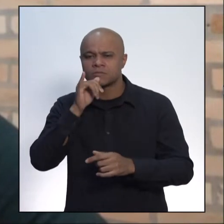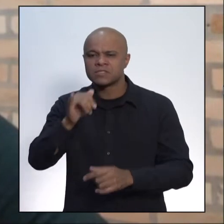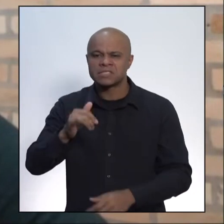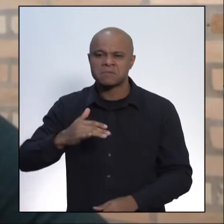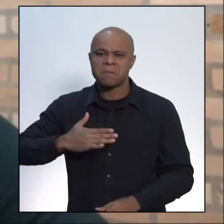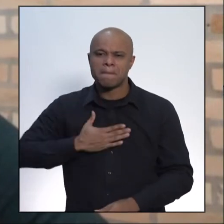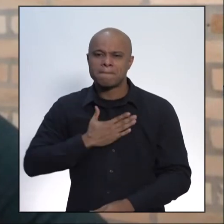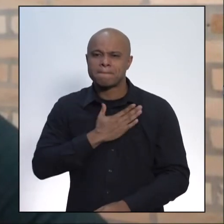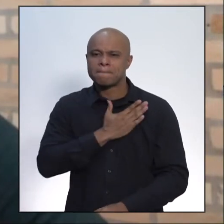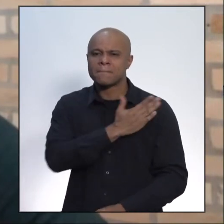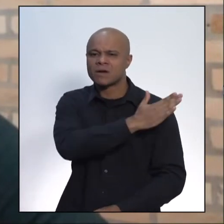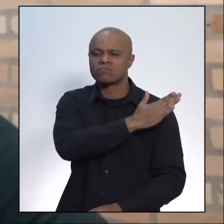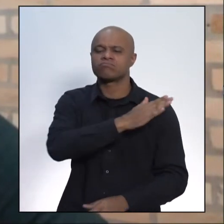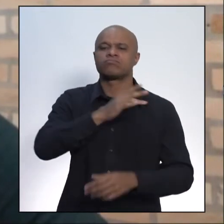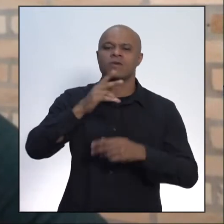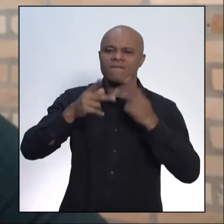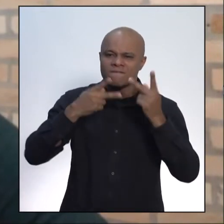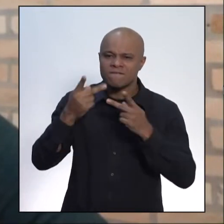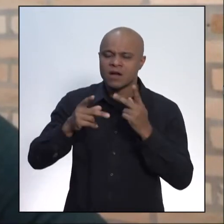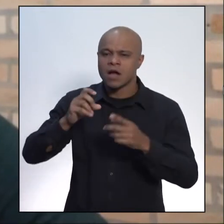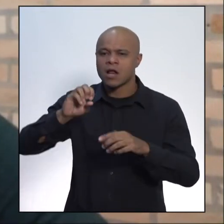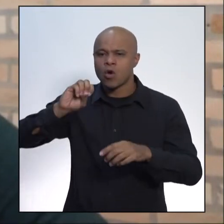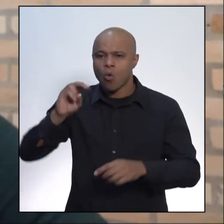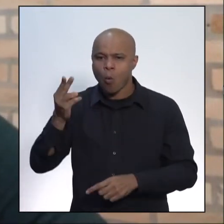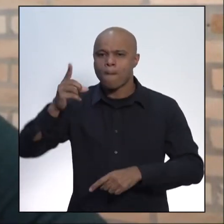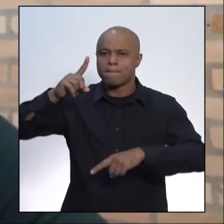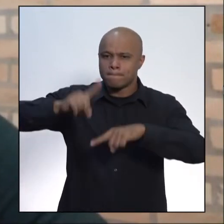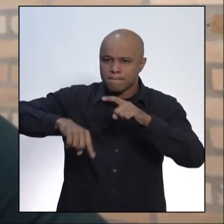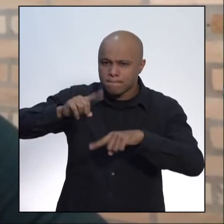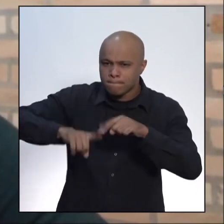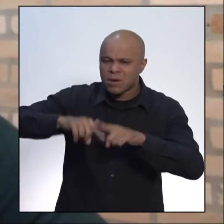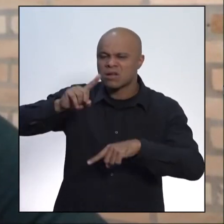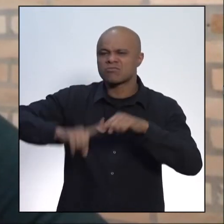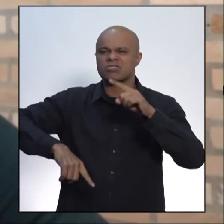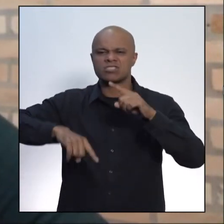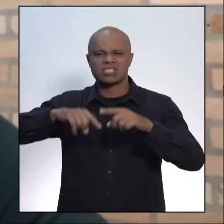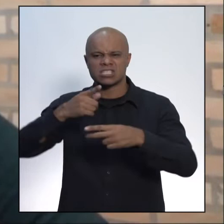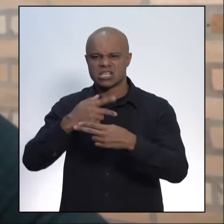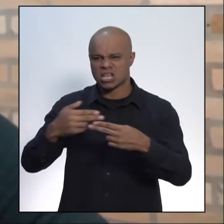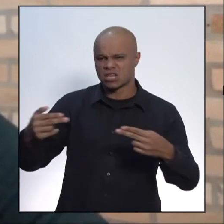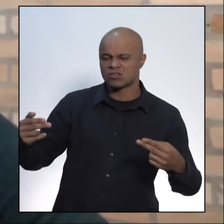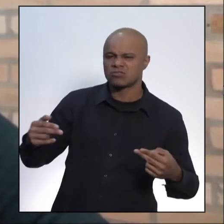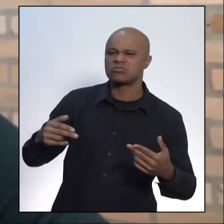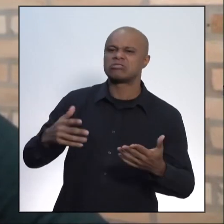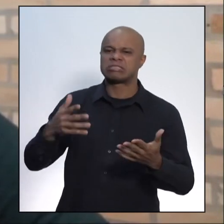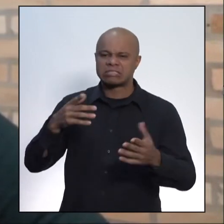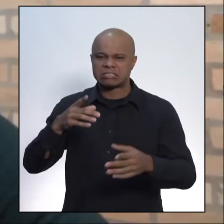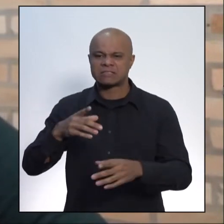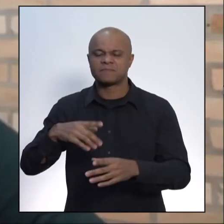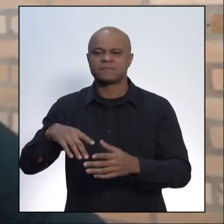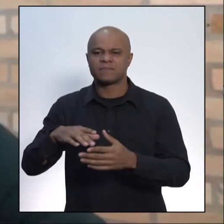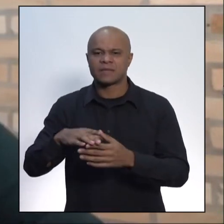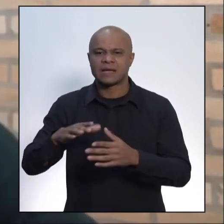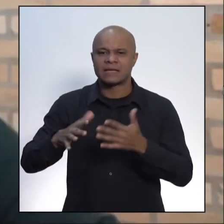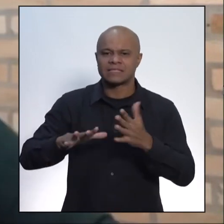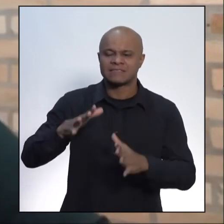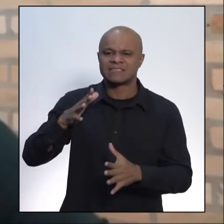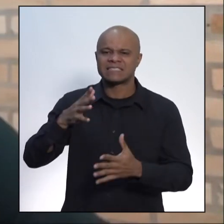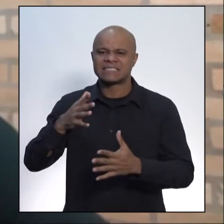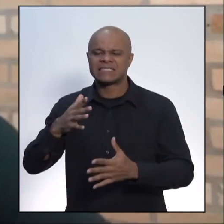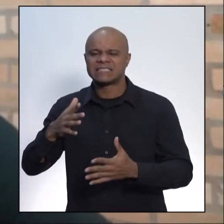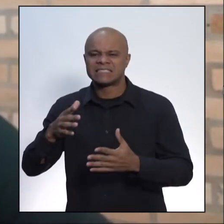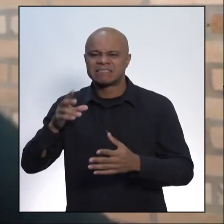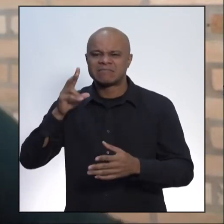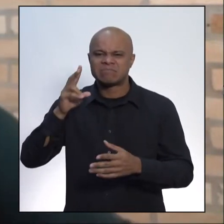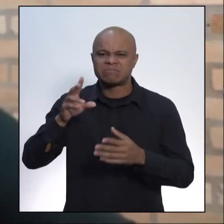linguagem muito pesada, né, ofensas mesmo, palavrões, enfim, algo diretamente ao sotaque, como você disse, né,